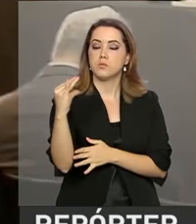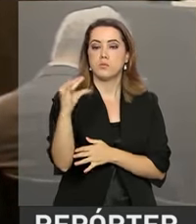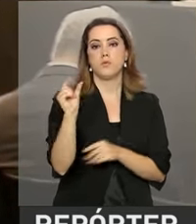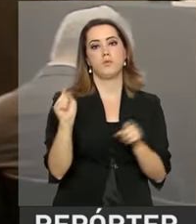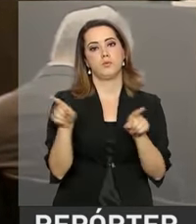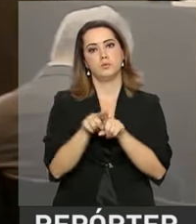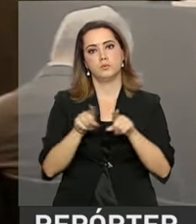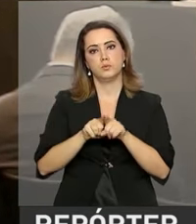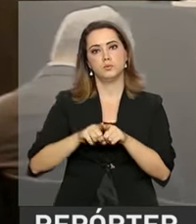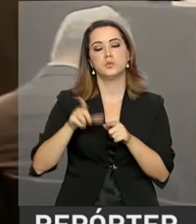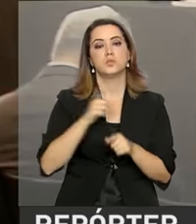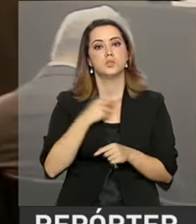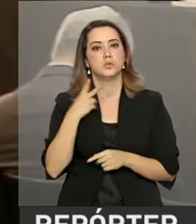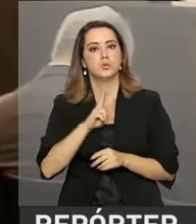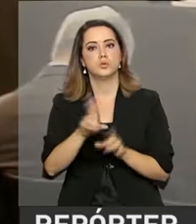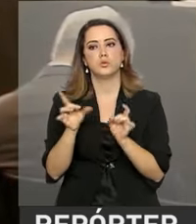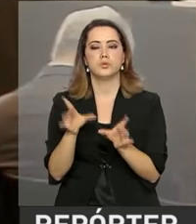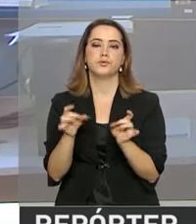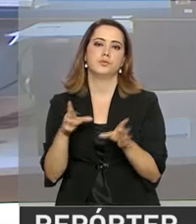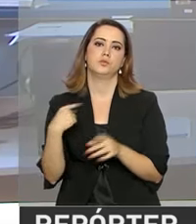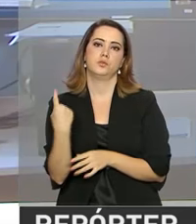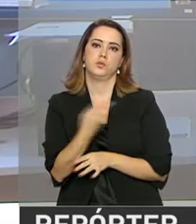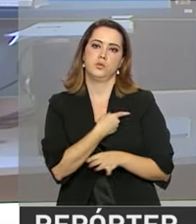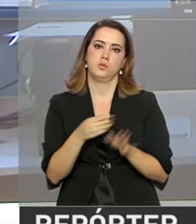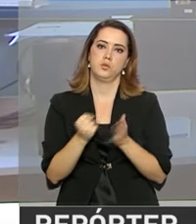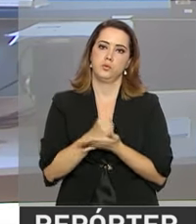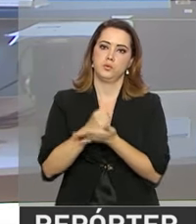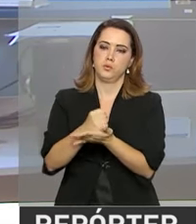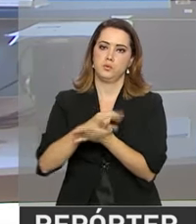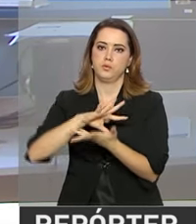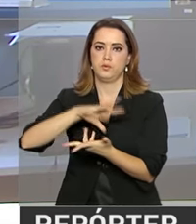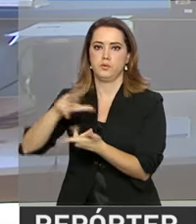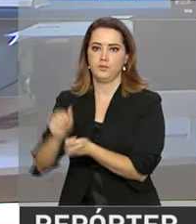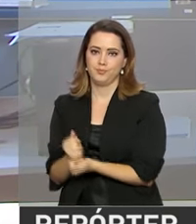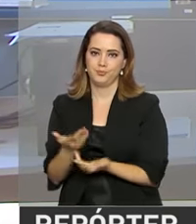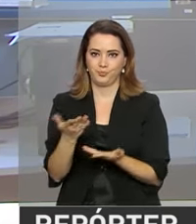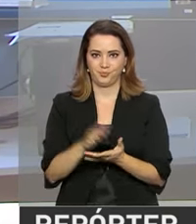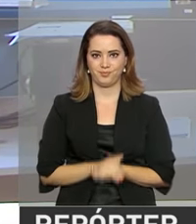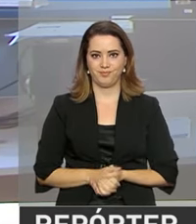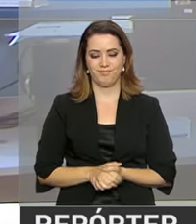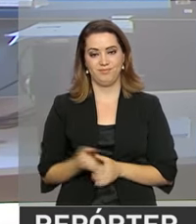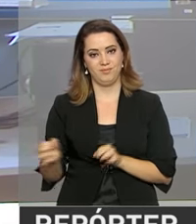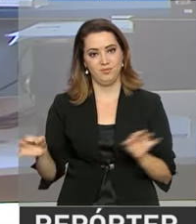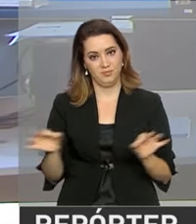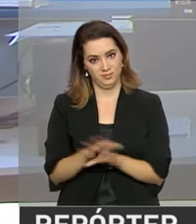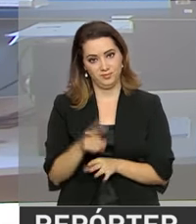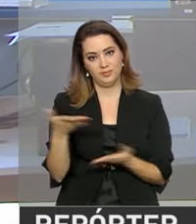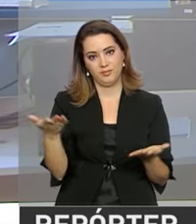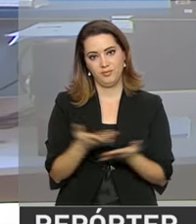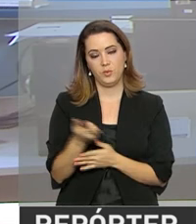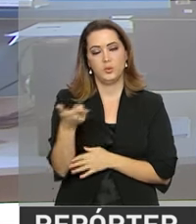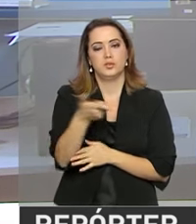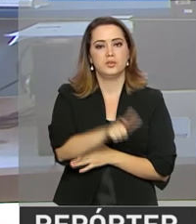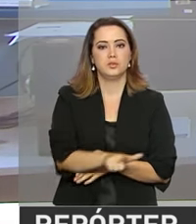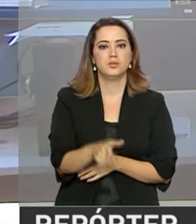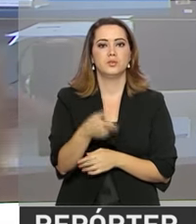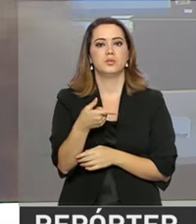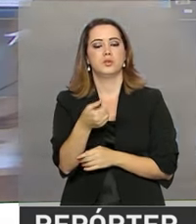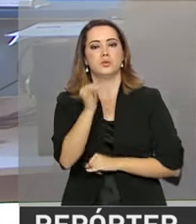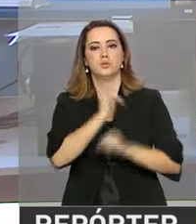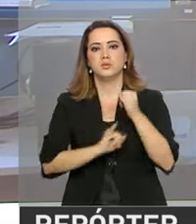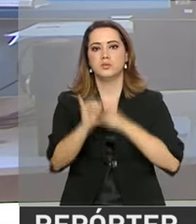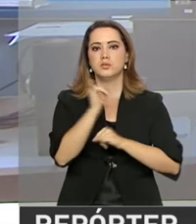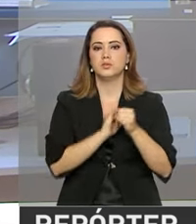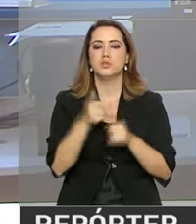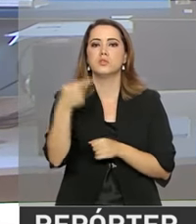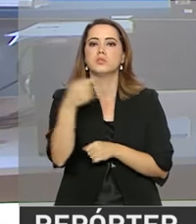trás de tudo que a gente vende e oferece para o mundo. O Repórter NBR termina aqui. Voltamos a qualquer momento com outras informações ou